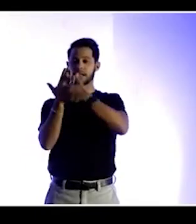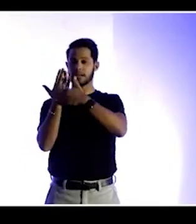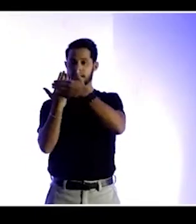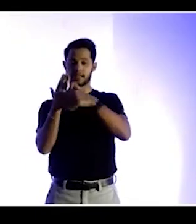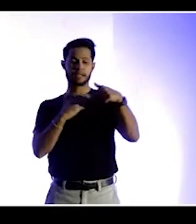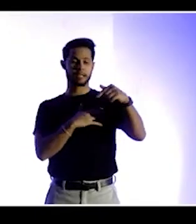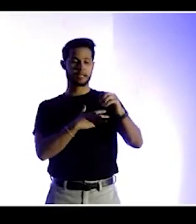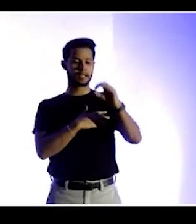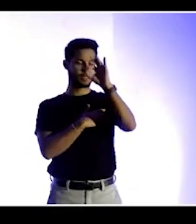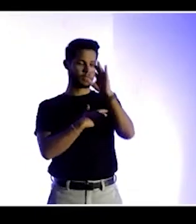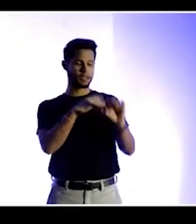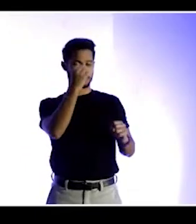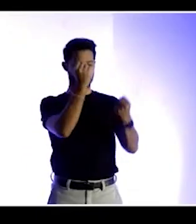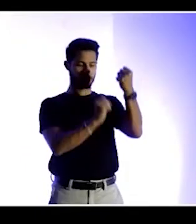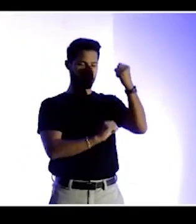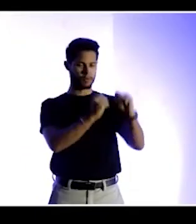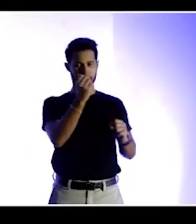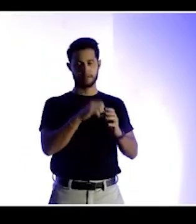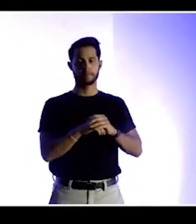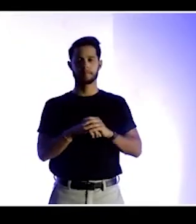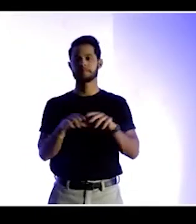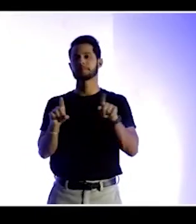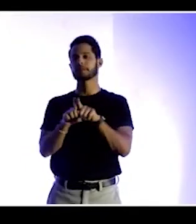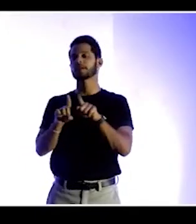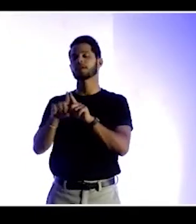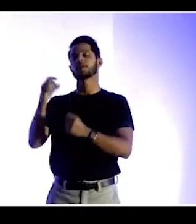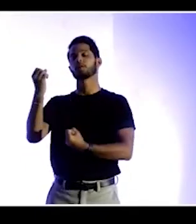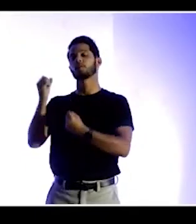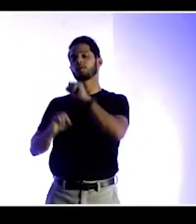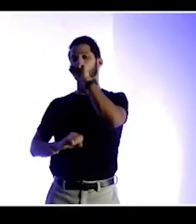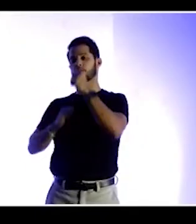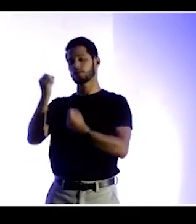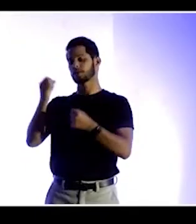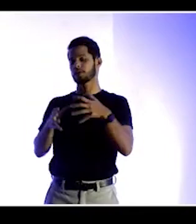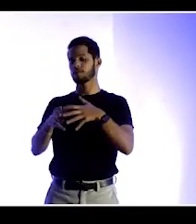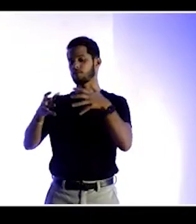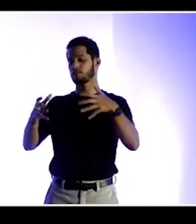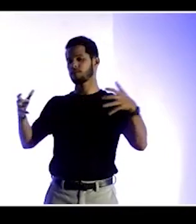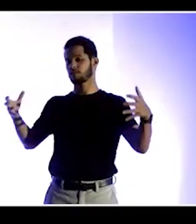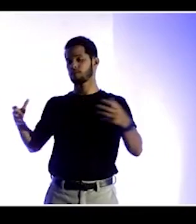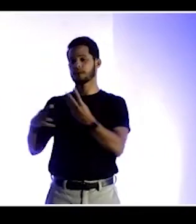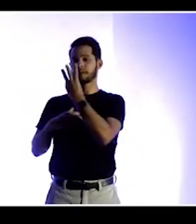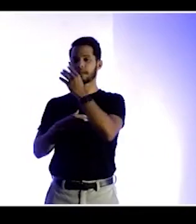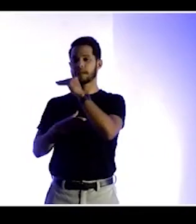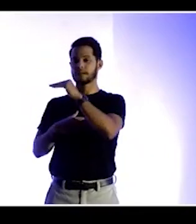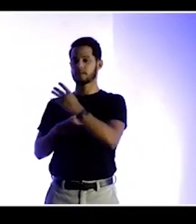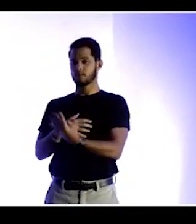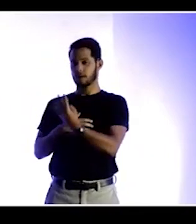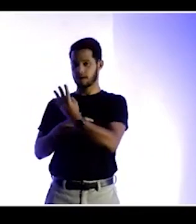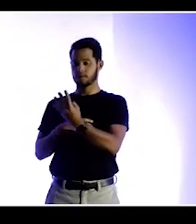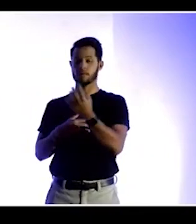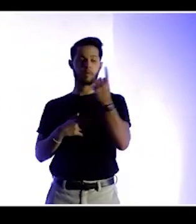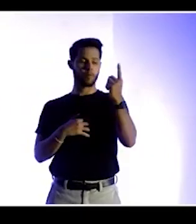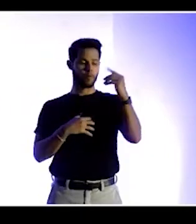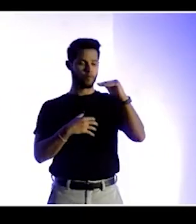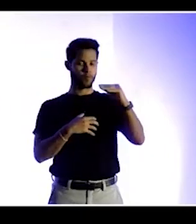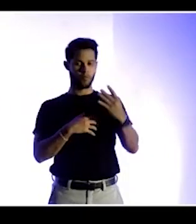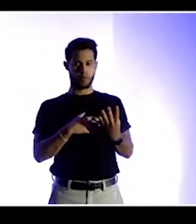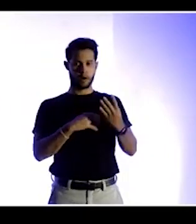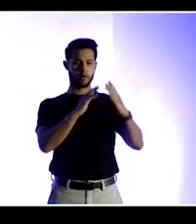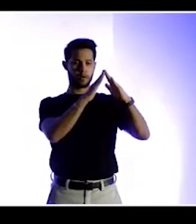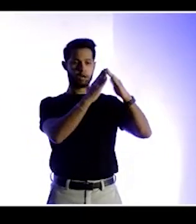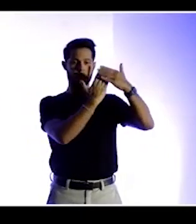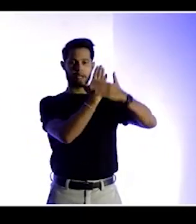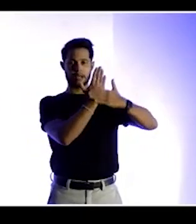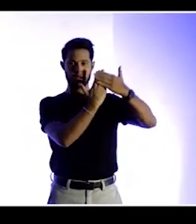mundo é o contrário. 3/4 em usina de grande porte e só 1/4, mais ou menos, em telhados. Então, o Brasil é um país muito diferente